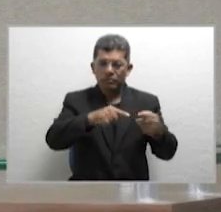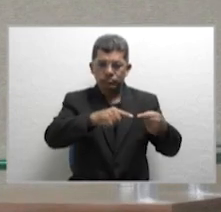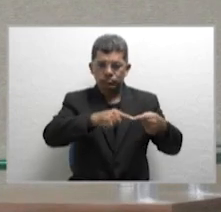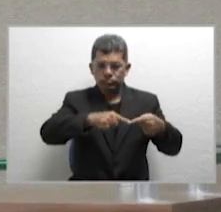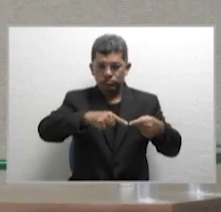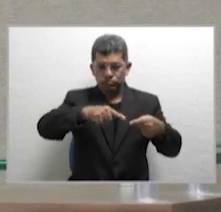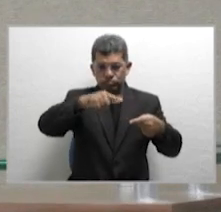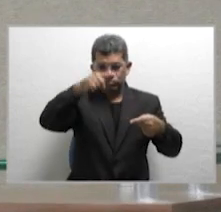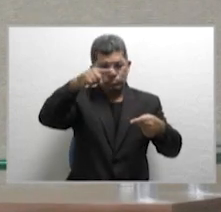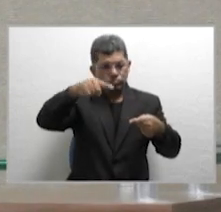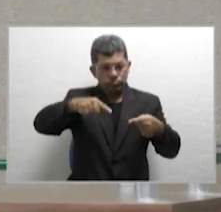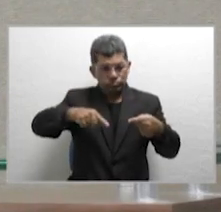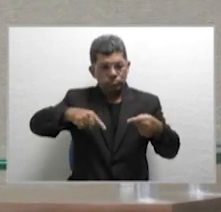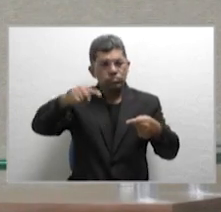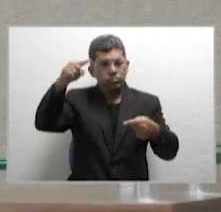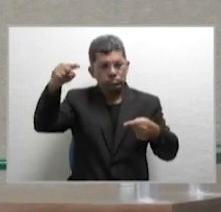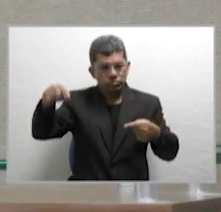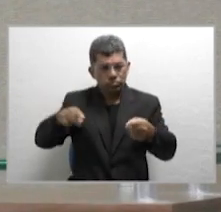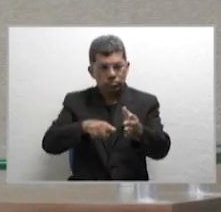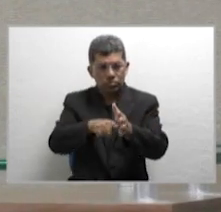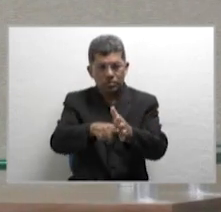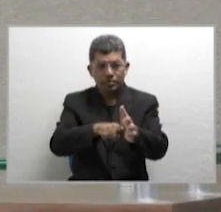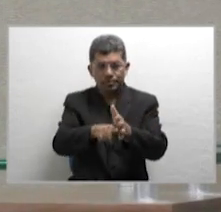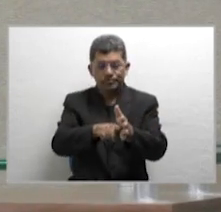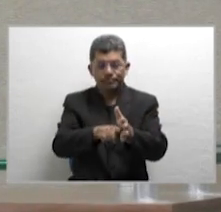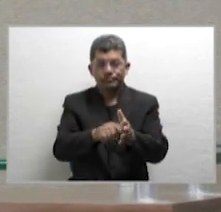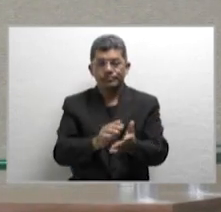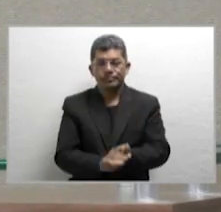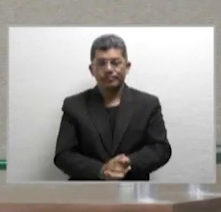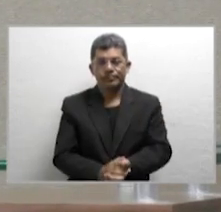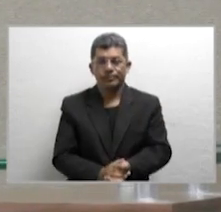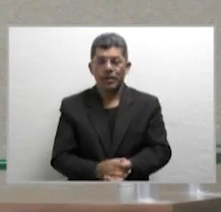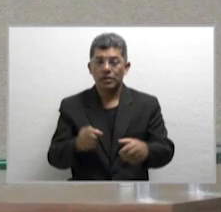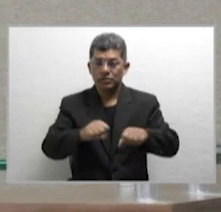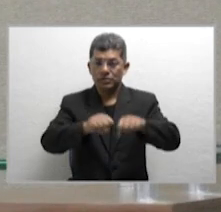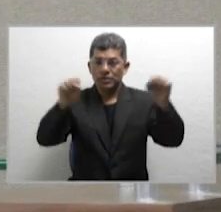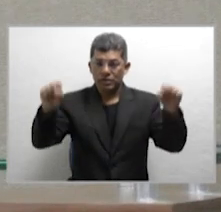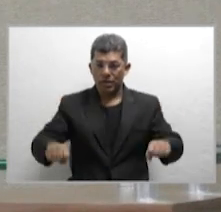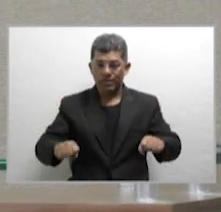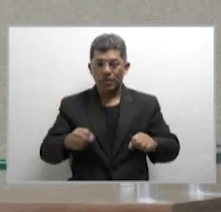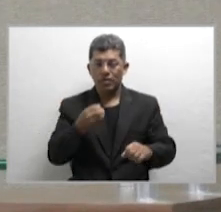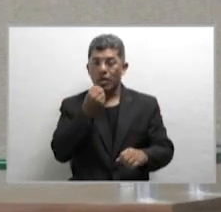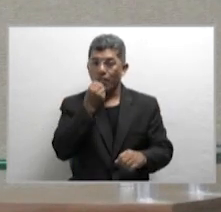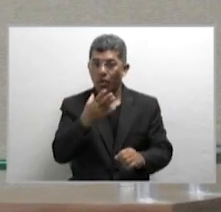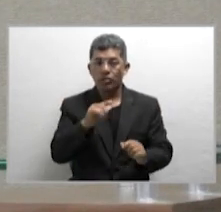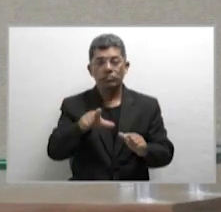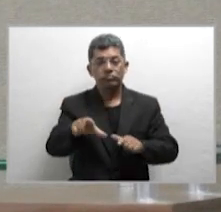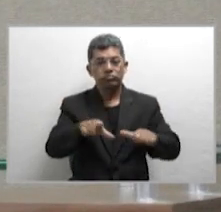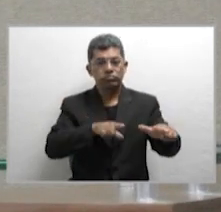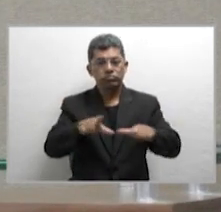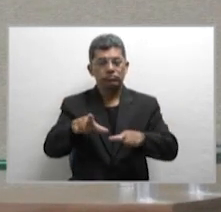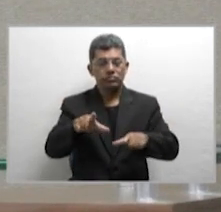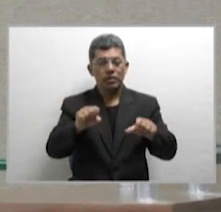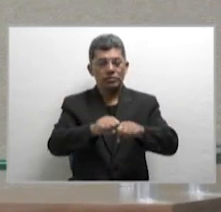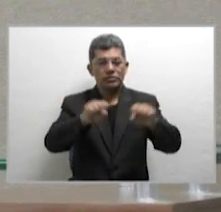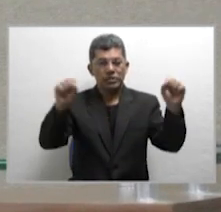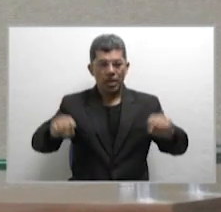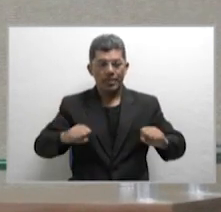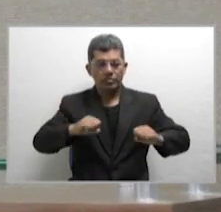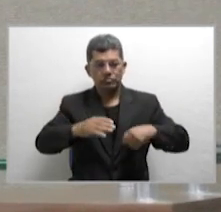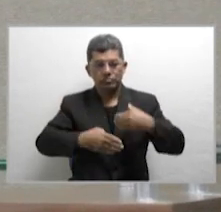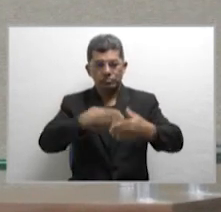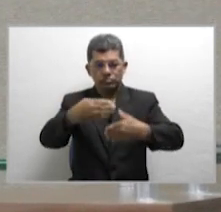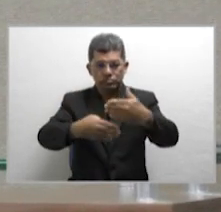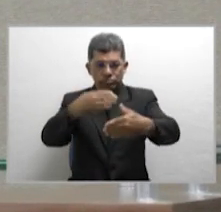pelo Centro Integrado de Estatística de Segurança Pública, ao bom desempenho do sistema de segurança pública